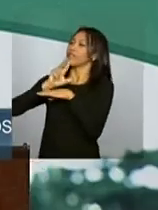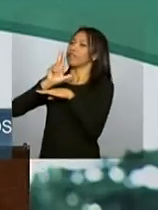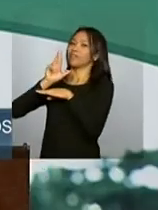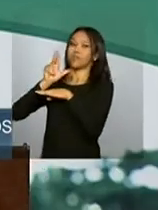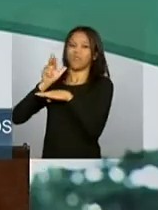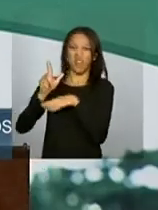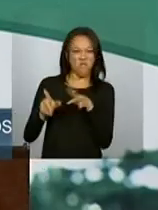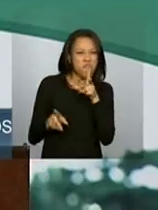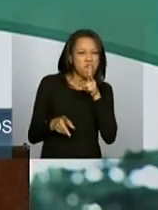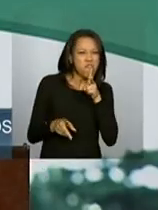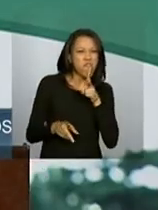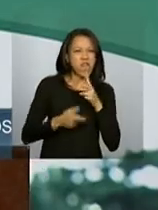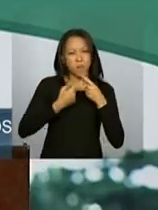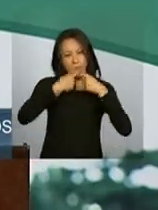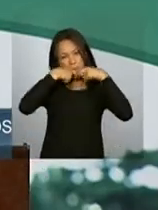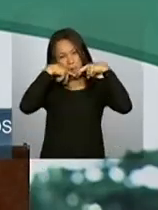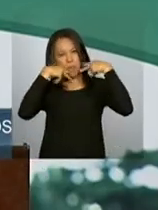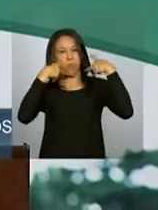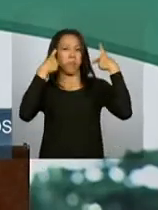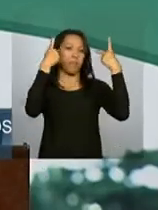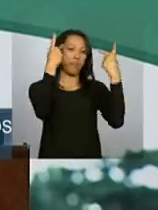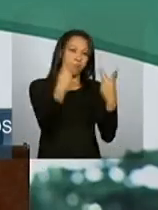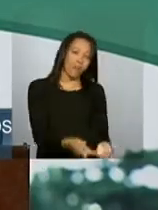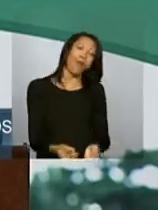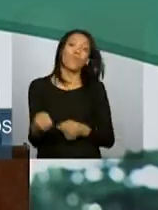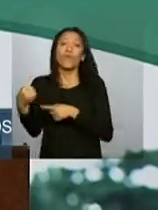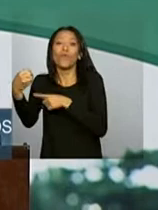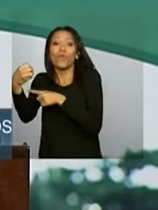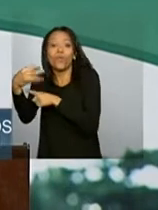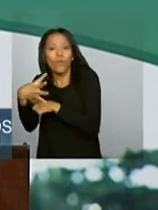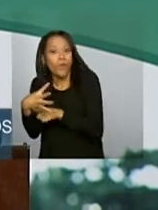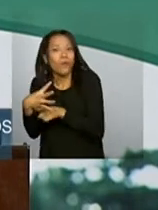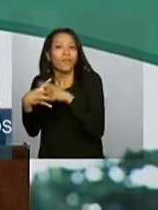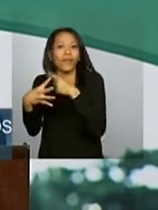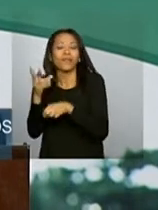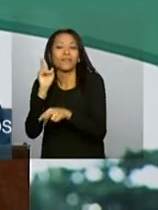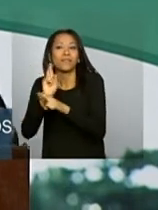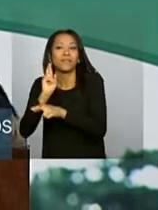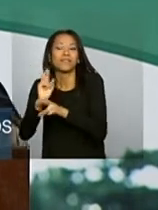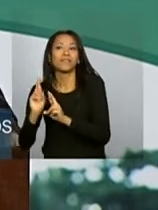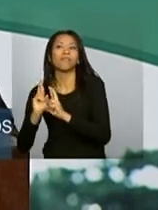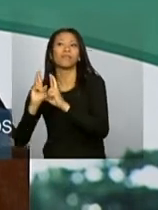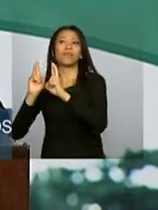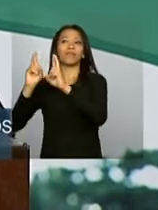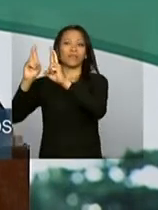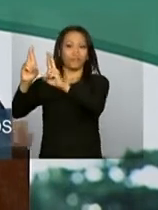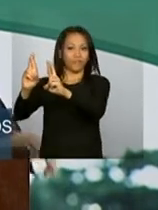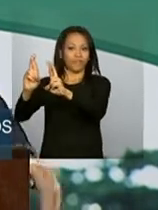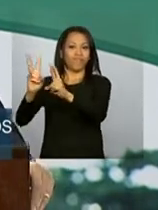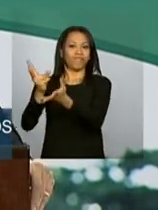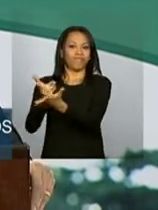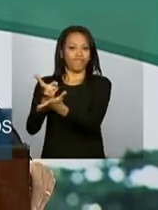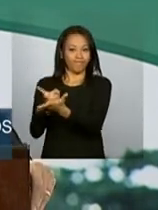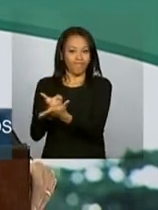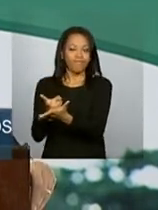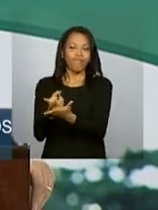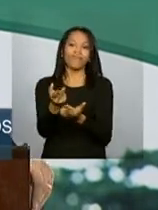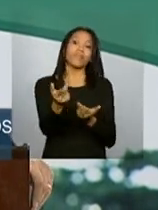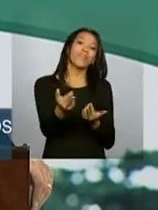Enquanto o velho é agorento, o novo é movido pela esperança. Como